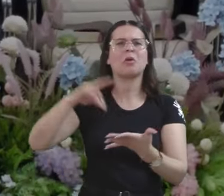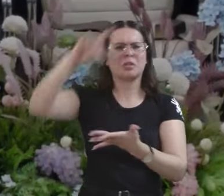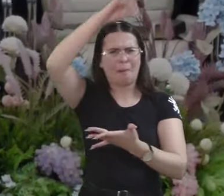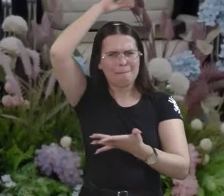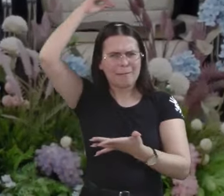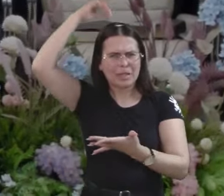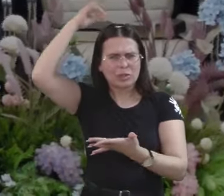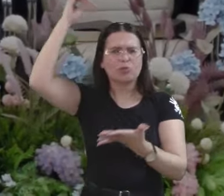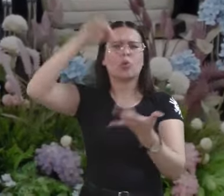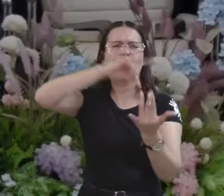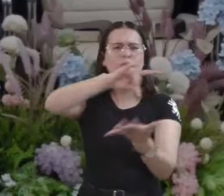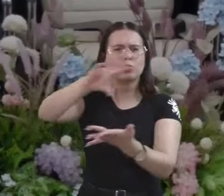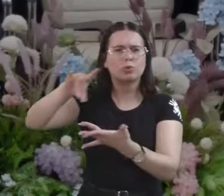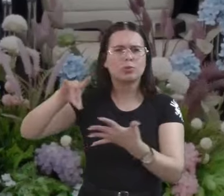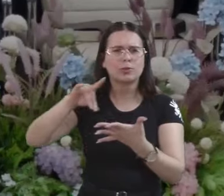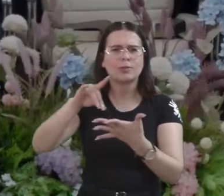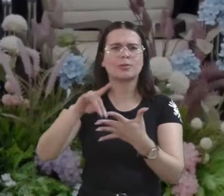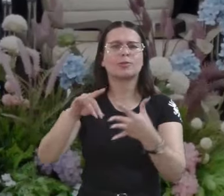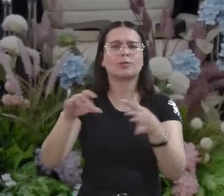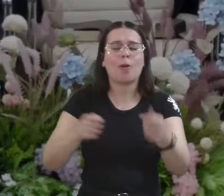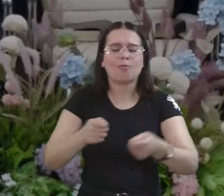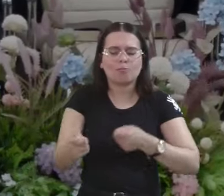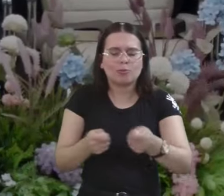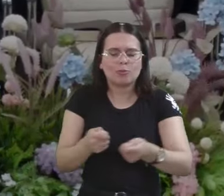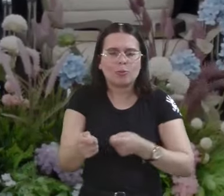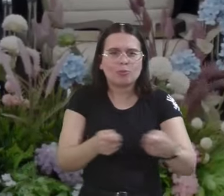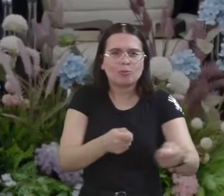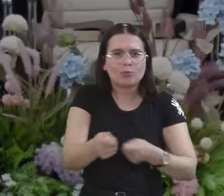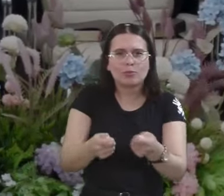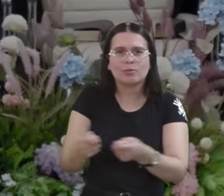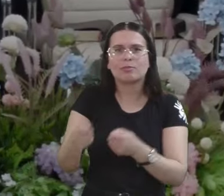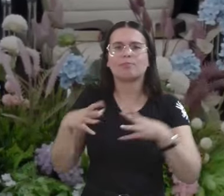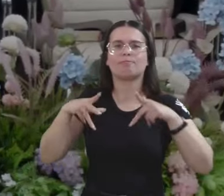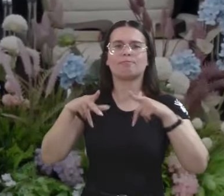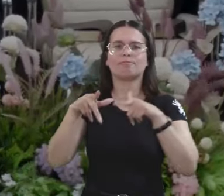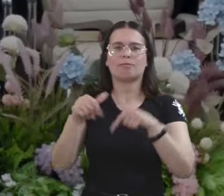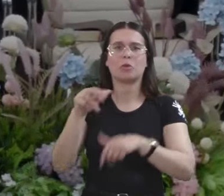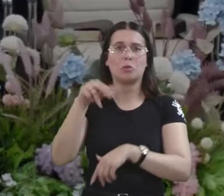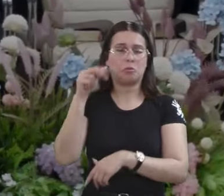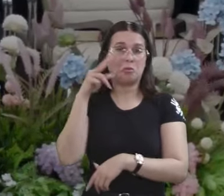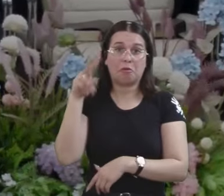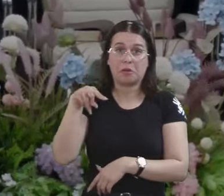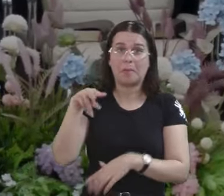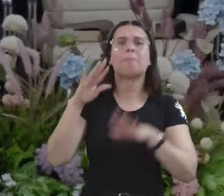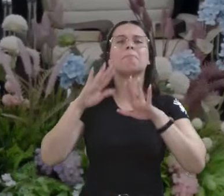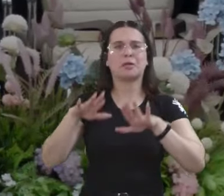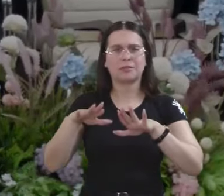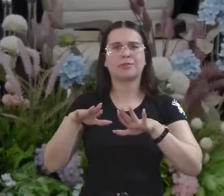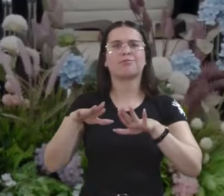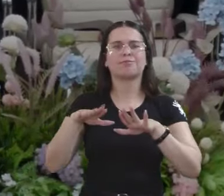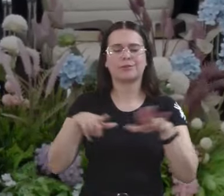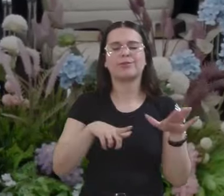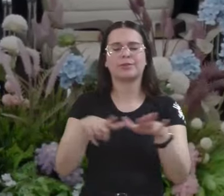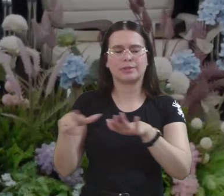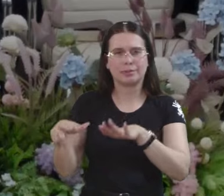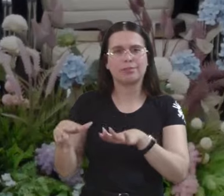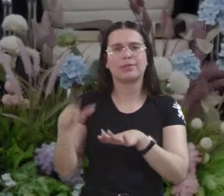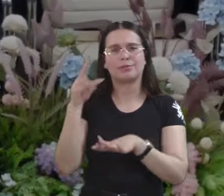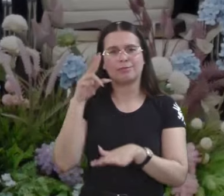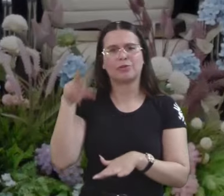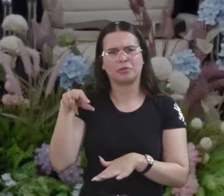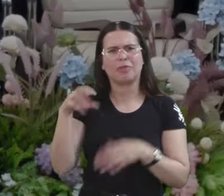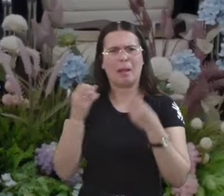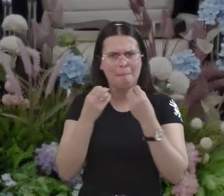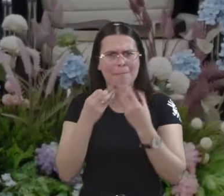de Deus está no controle do culto. Eu nunca vi, mas esses dias eu vi. Esses dias eu vi. É bom para